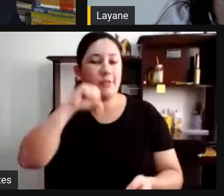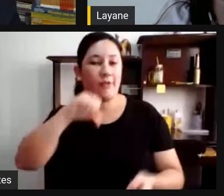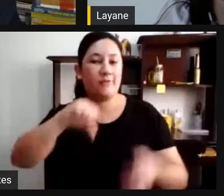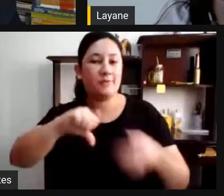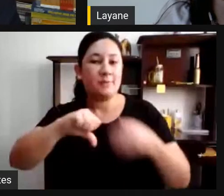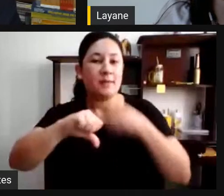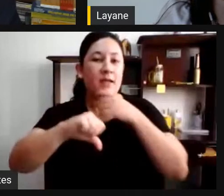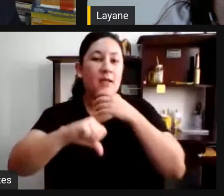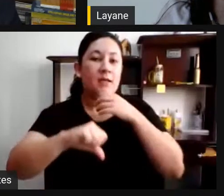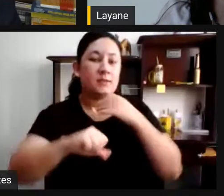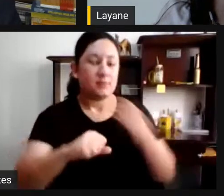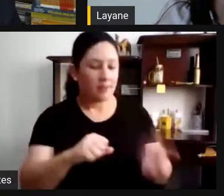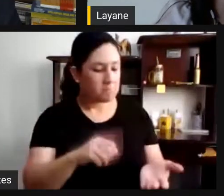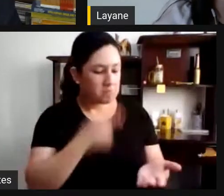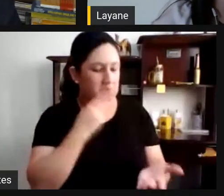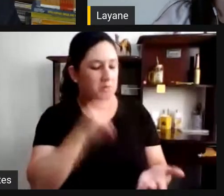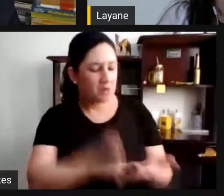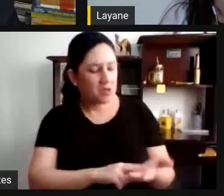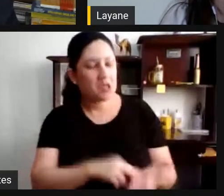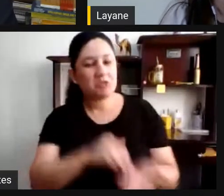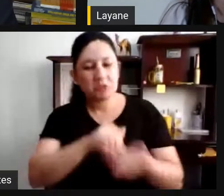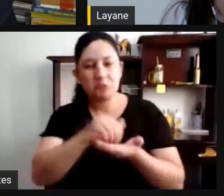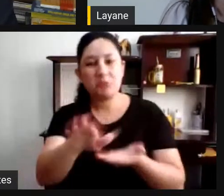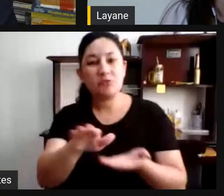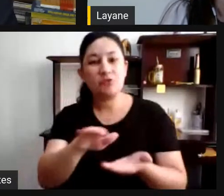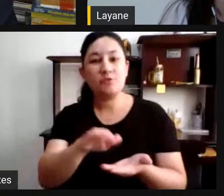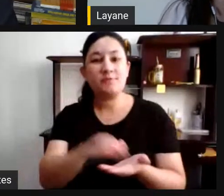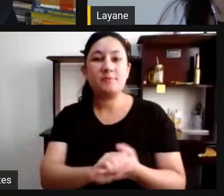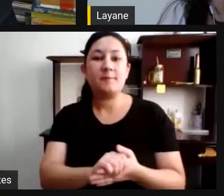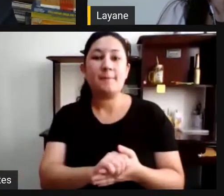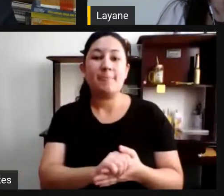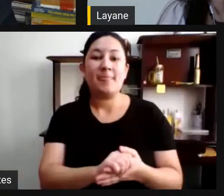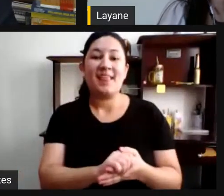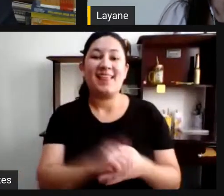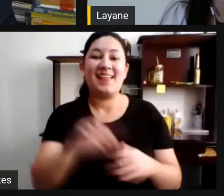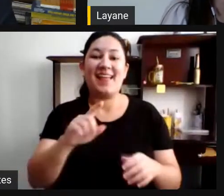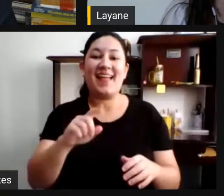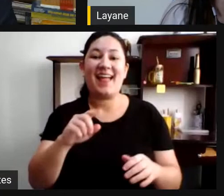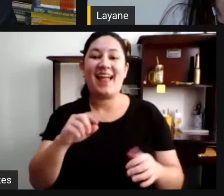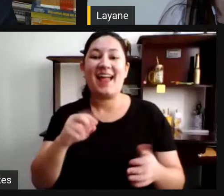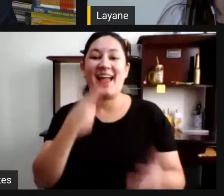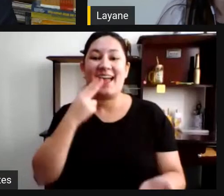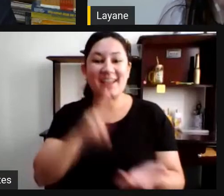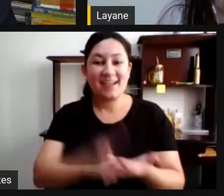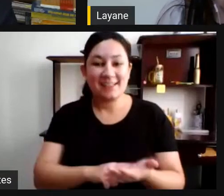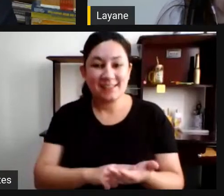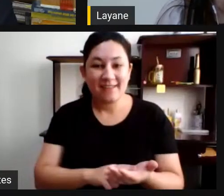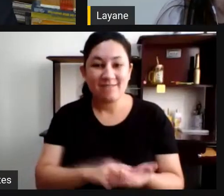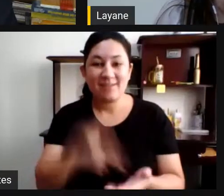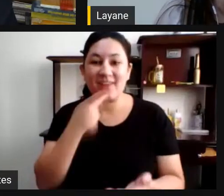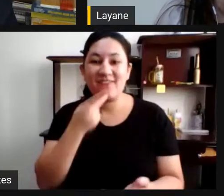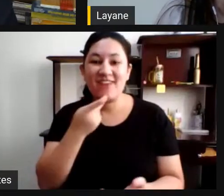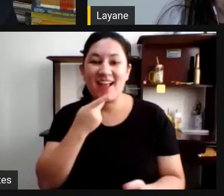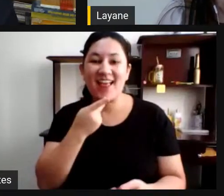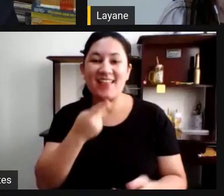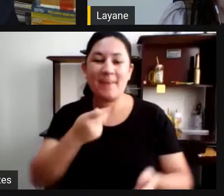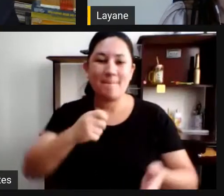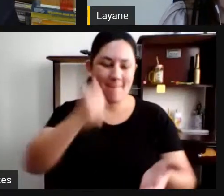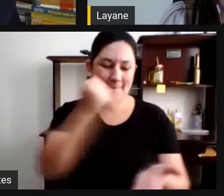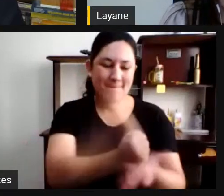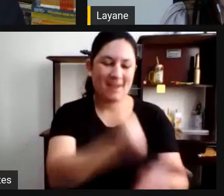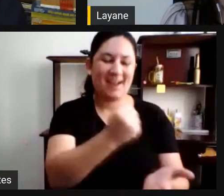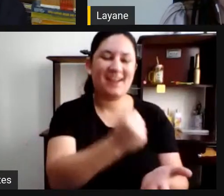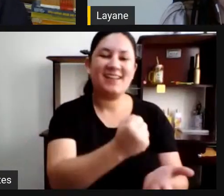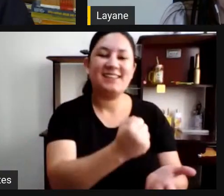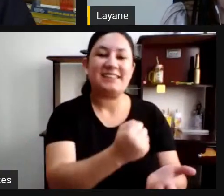chegou ao seu destinatário carimbada como tivesse sido depositada no dia 10 e que isso era inaceitável então